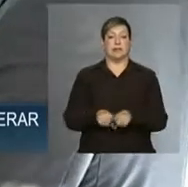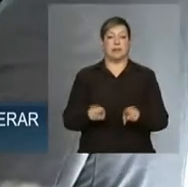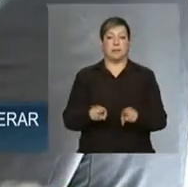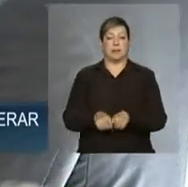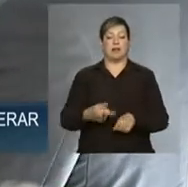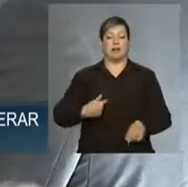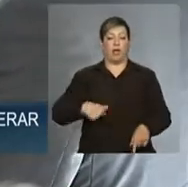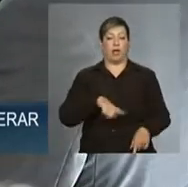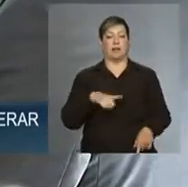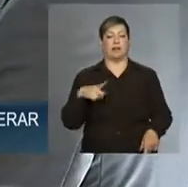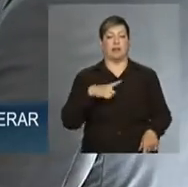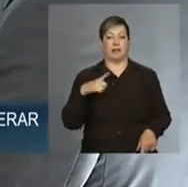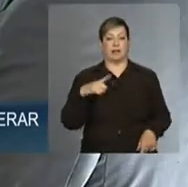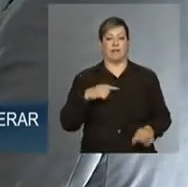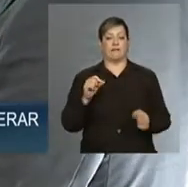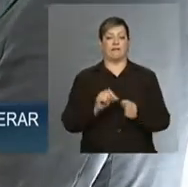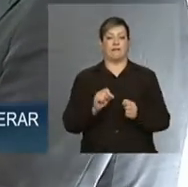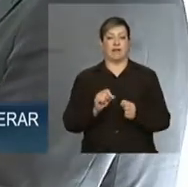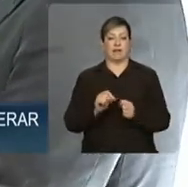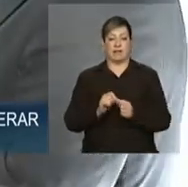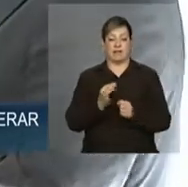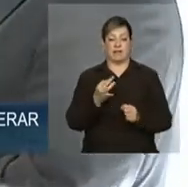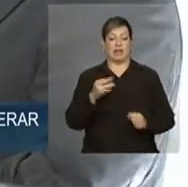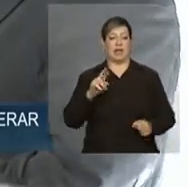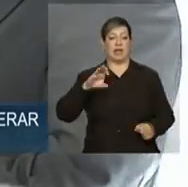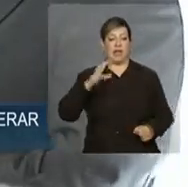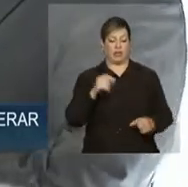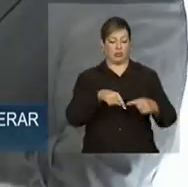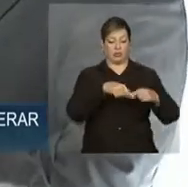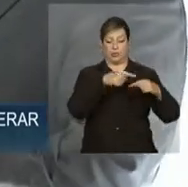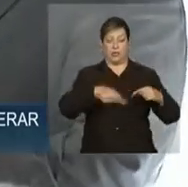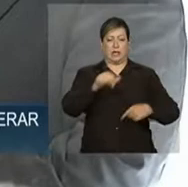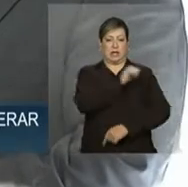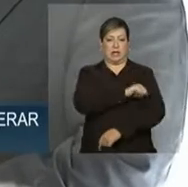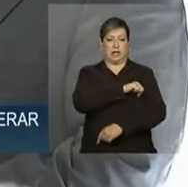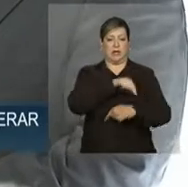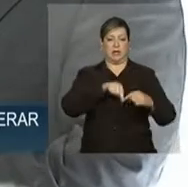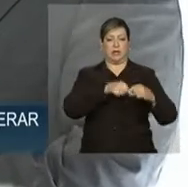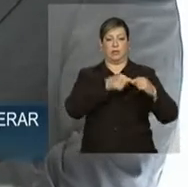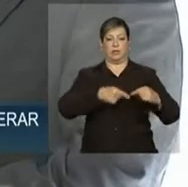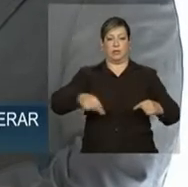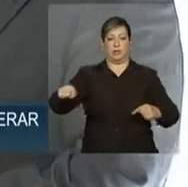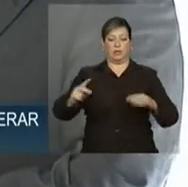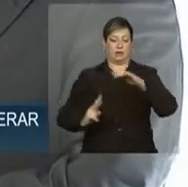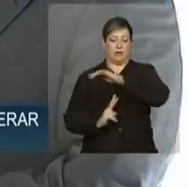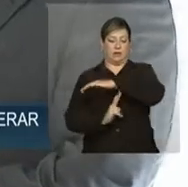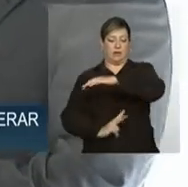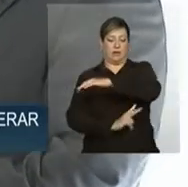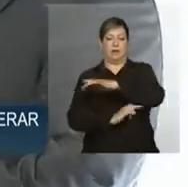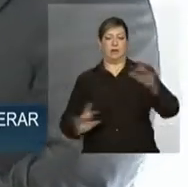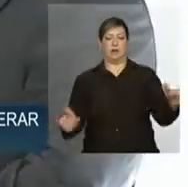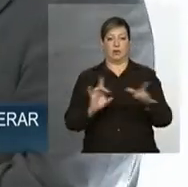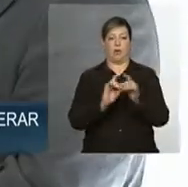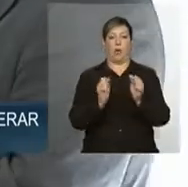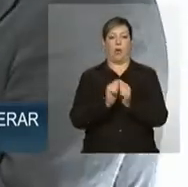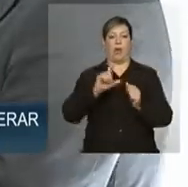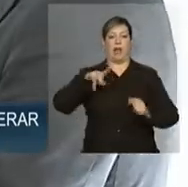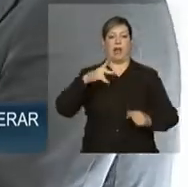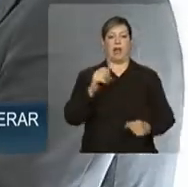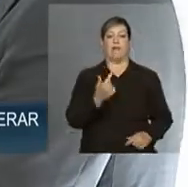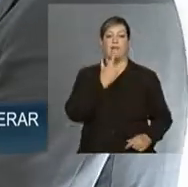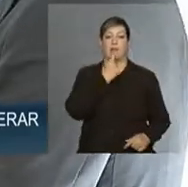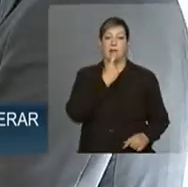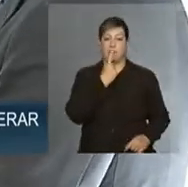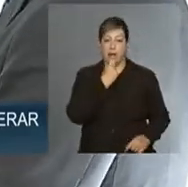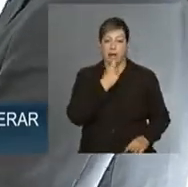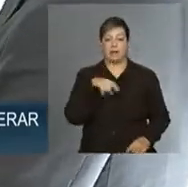nós temos inversões no trecho do Rio de Janeiro, da ligação da ponte com a linha vermelha. Isso vai